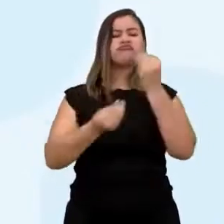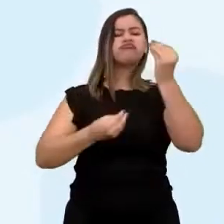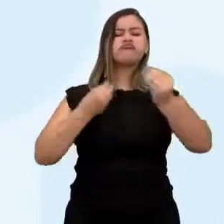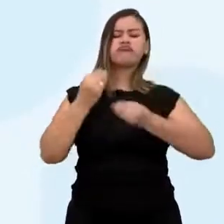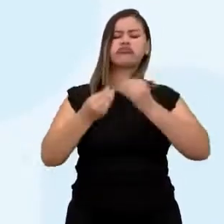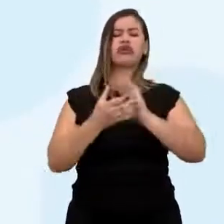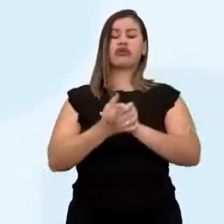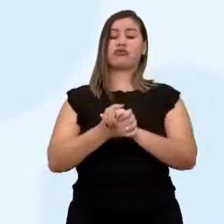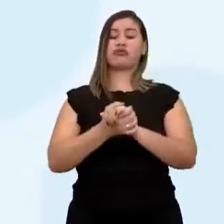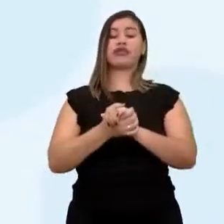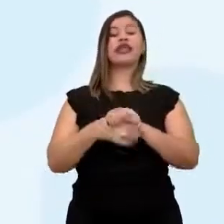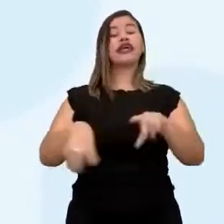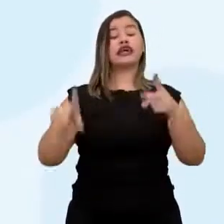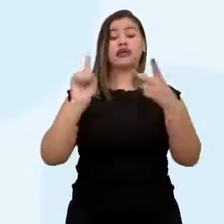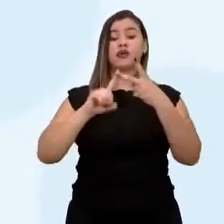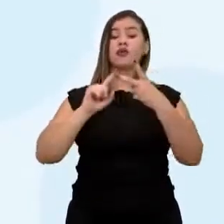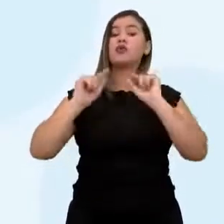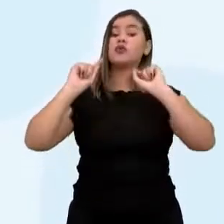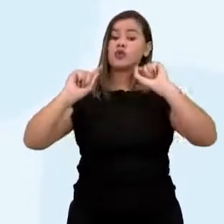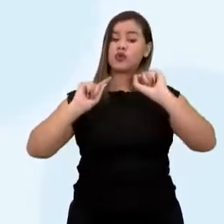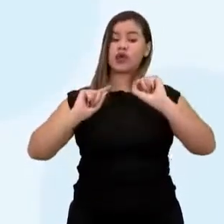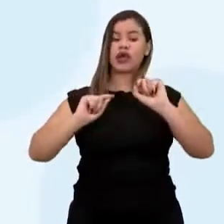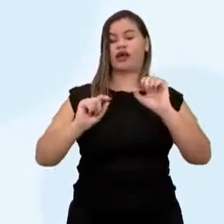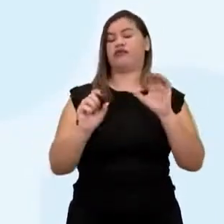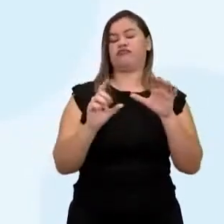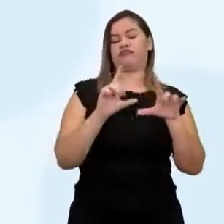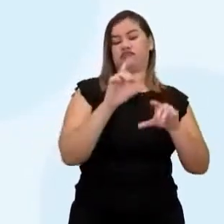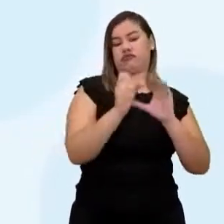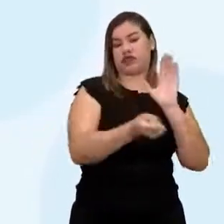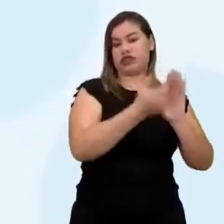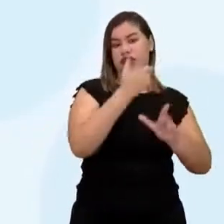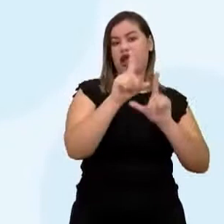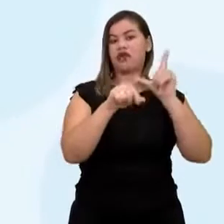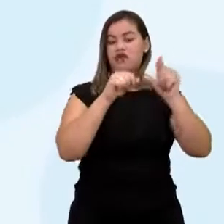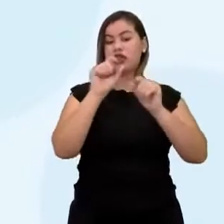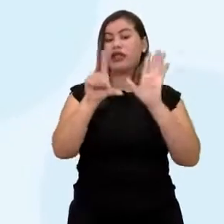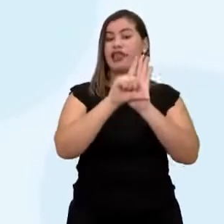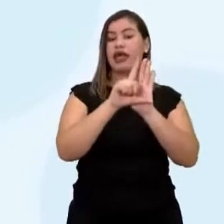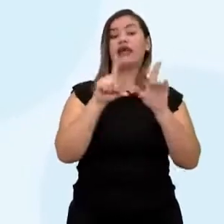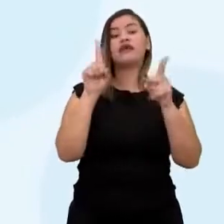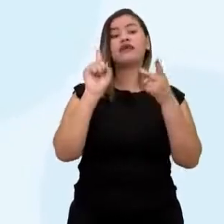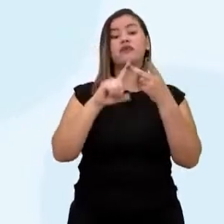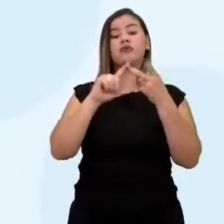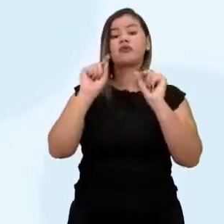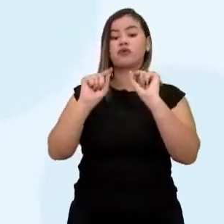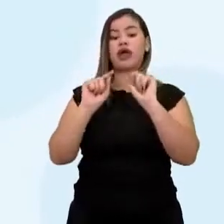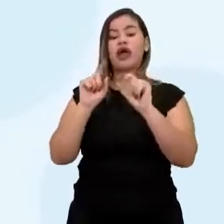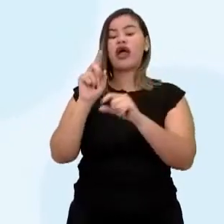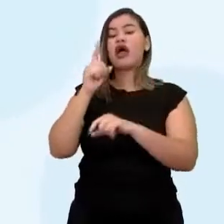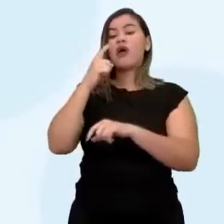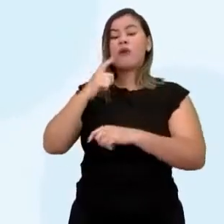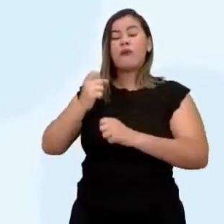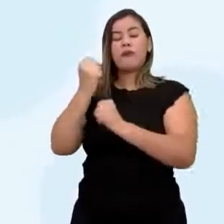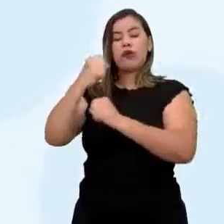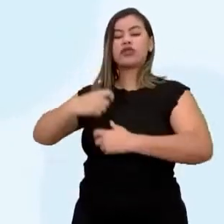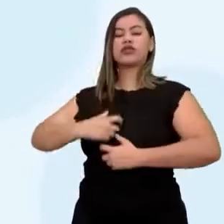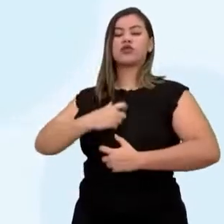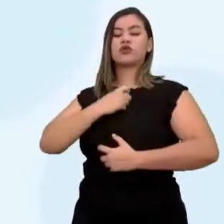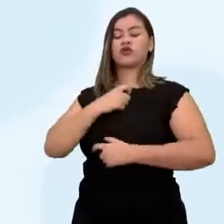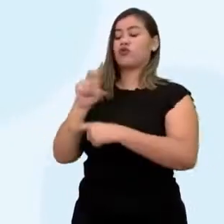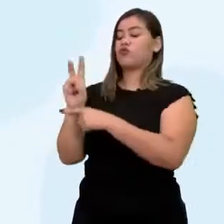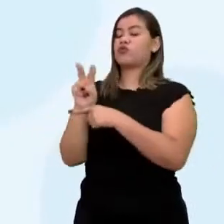eles fazem, além de elaborar e votar as leis? Eles fiscalizam o poder executivo. Quem é o